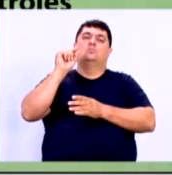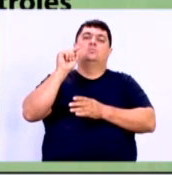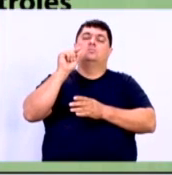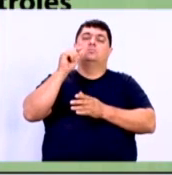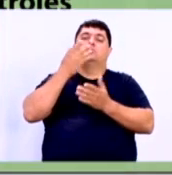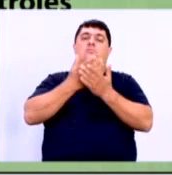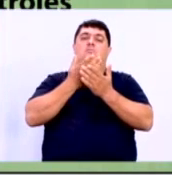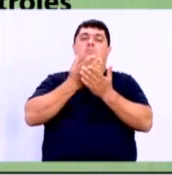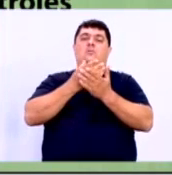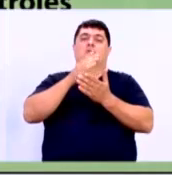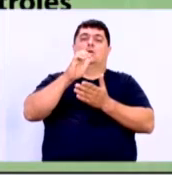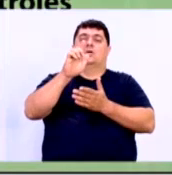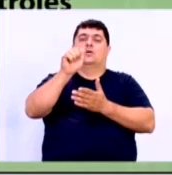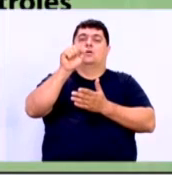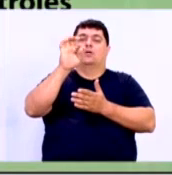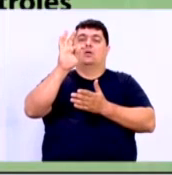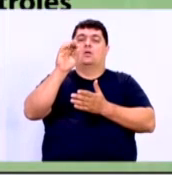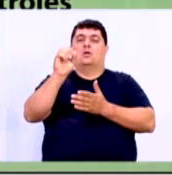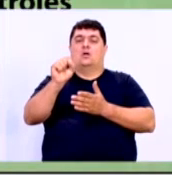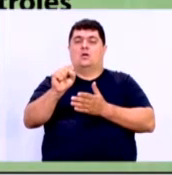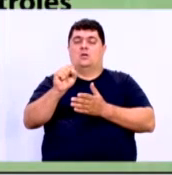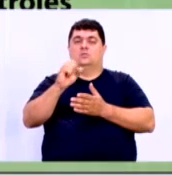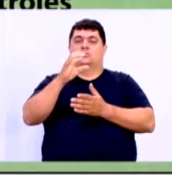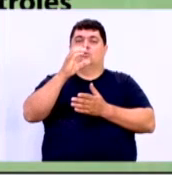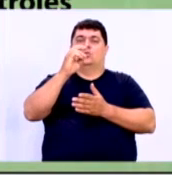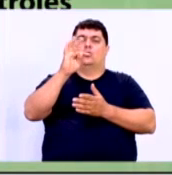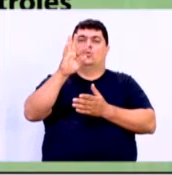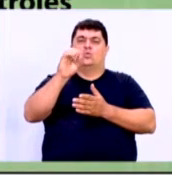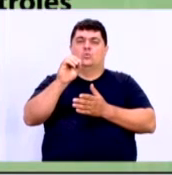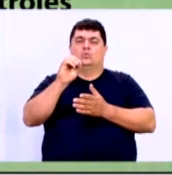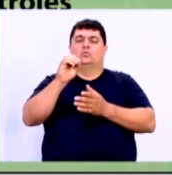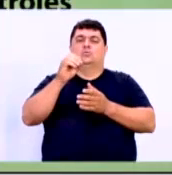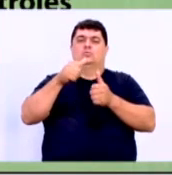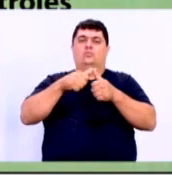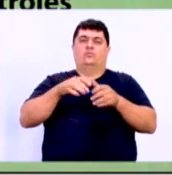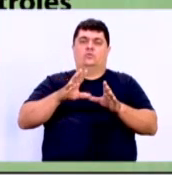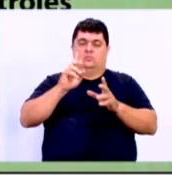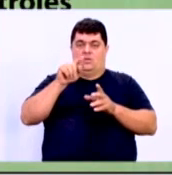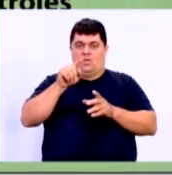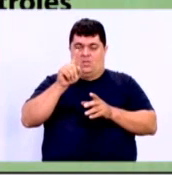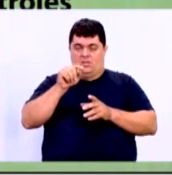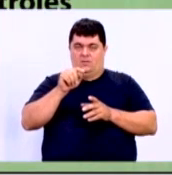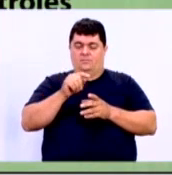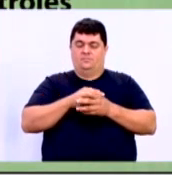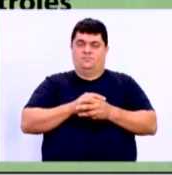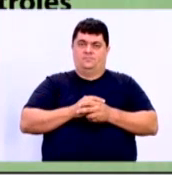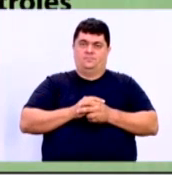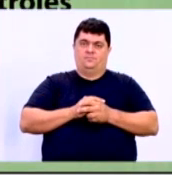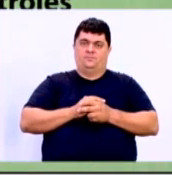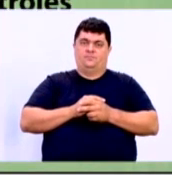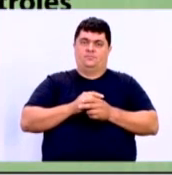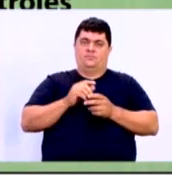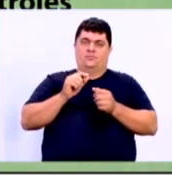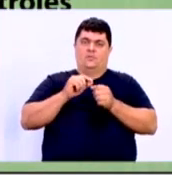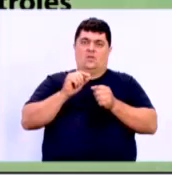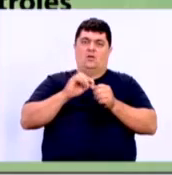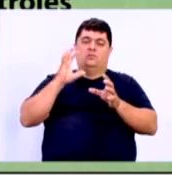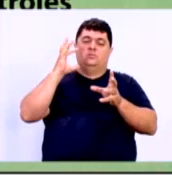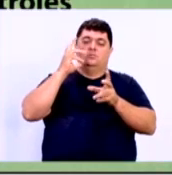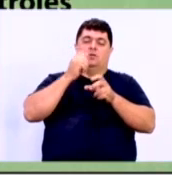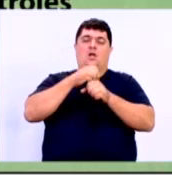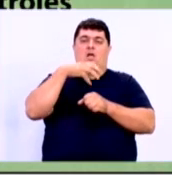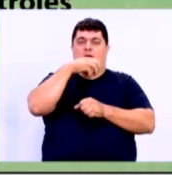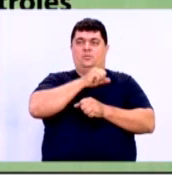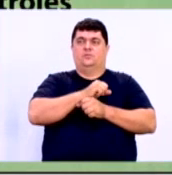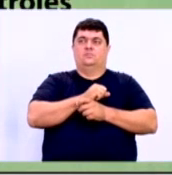vimos? Gastos, custos fixos, custos variáveis, custos diretos. É, então vamos fazer uma recordação